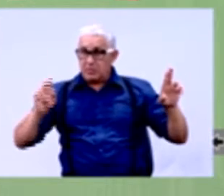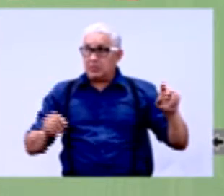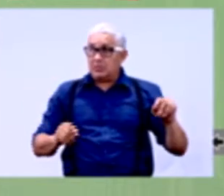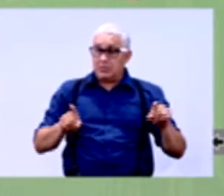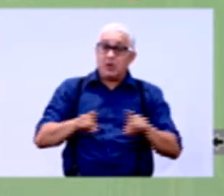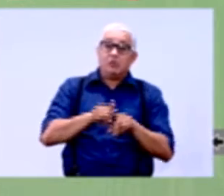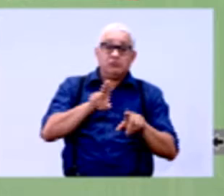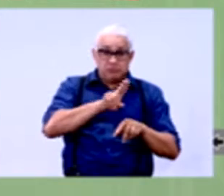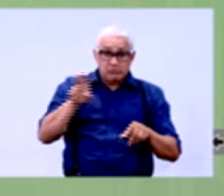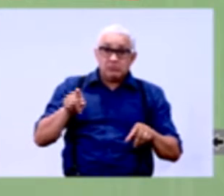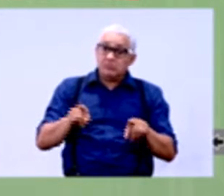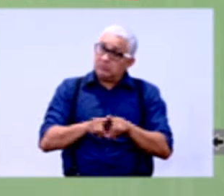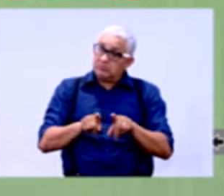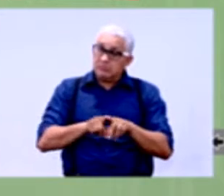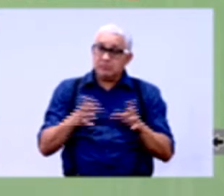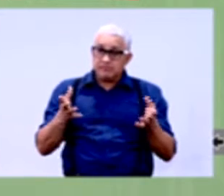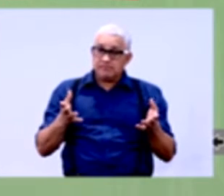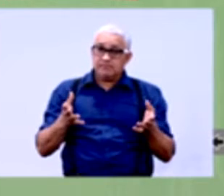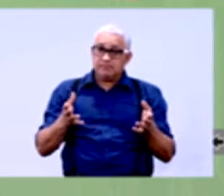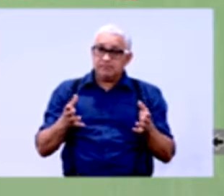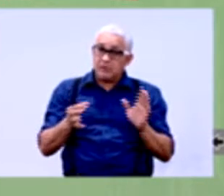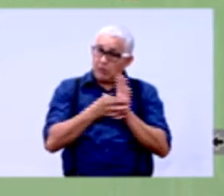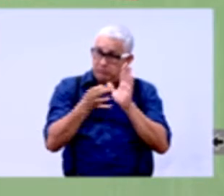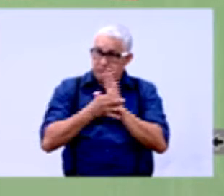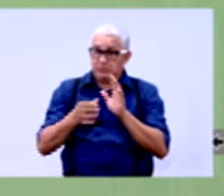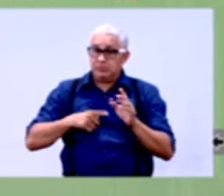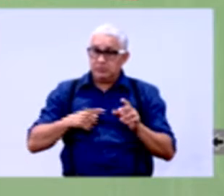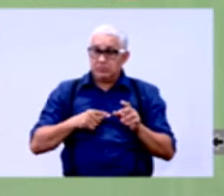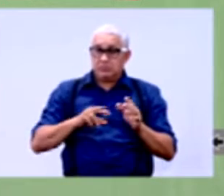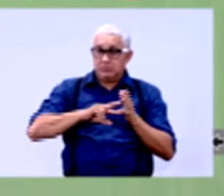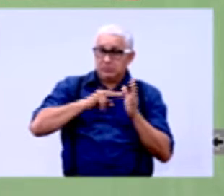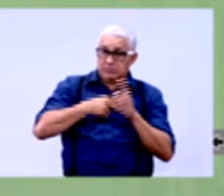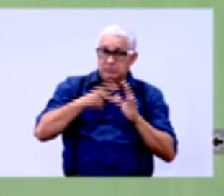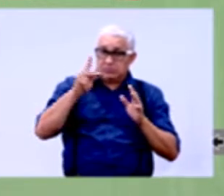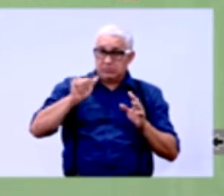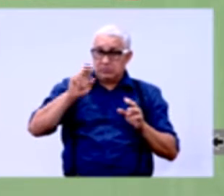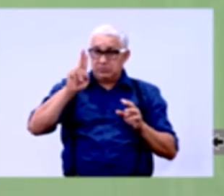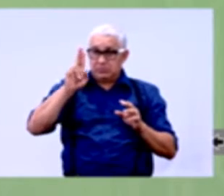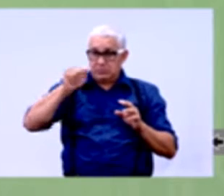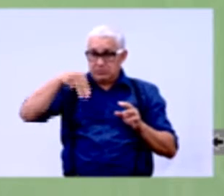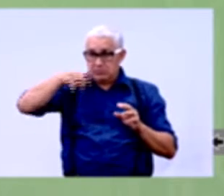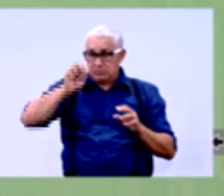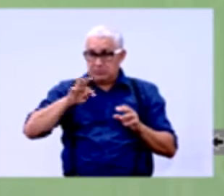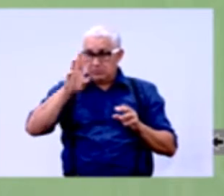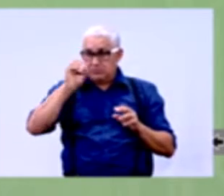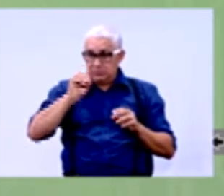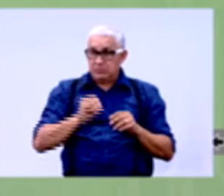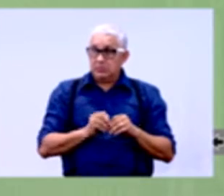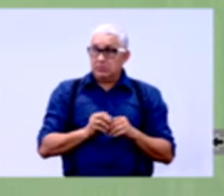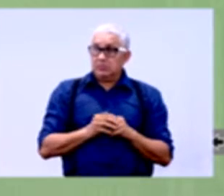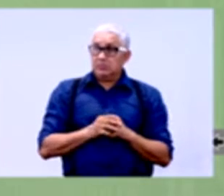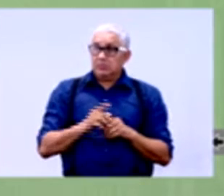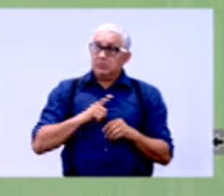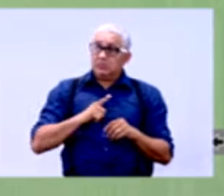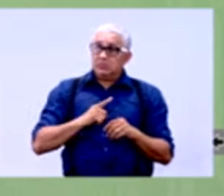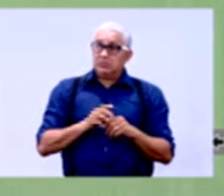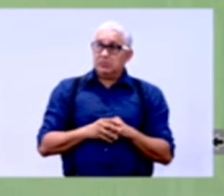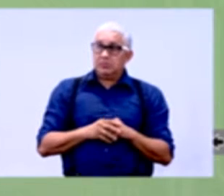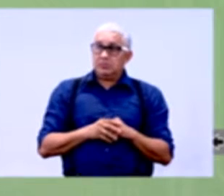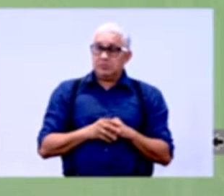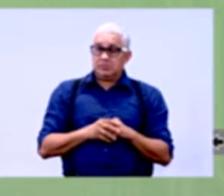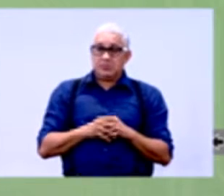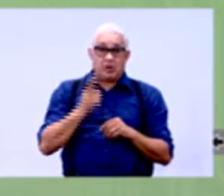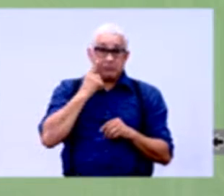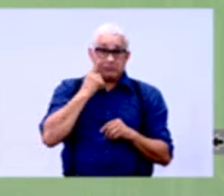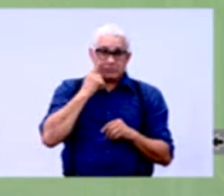possíveis argumentos, ou seja, argumentos também sinônimo de parâmetros. Então aqui nós temos as setas